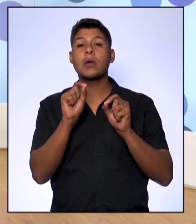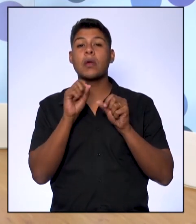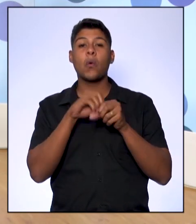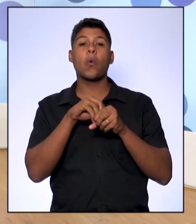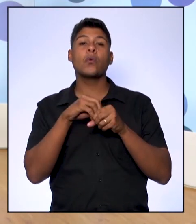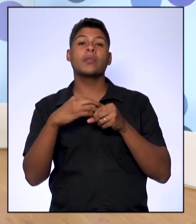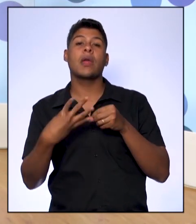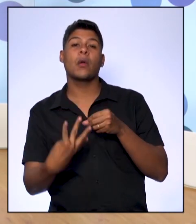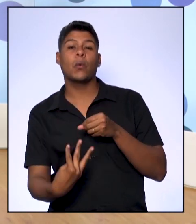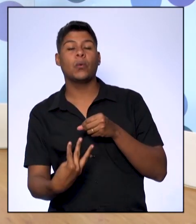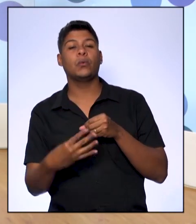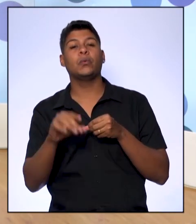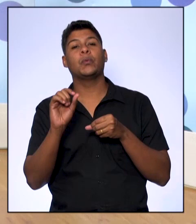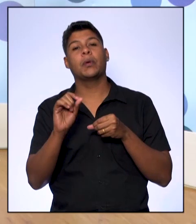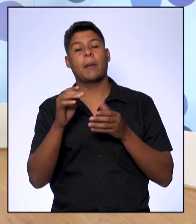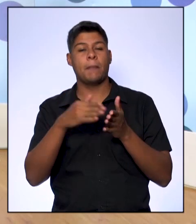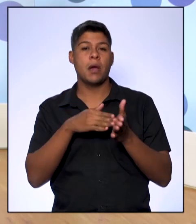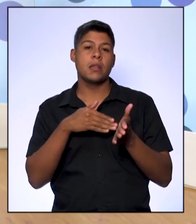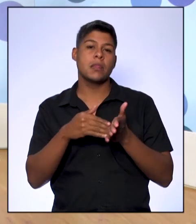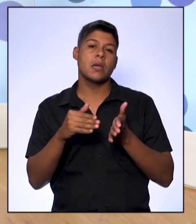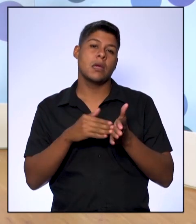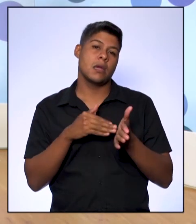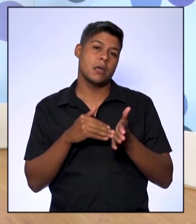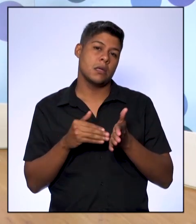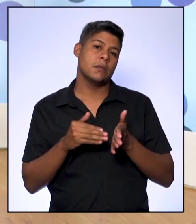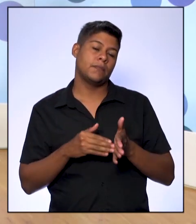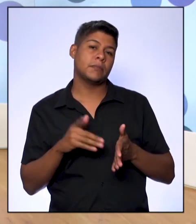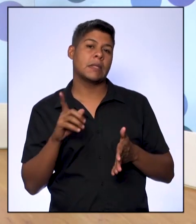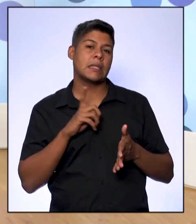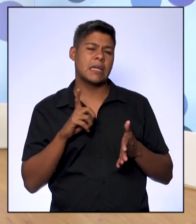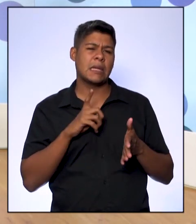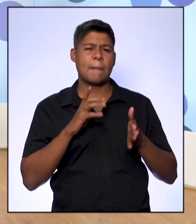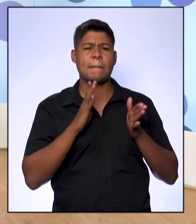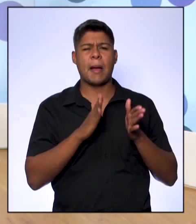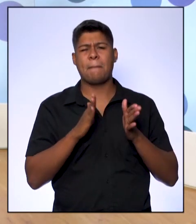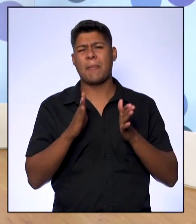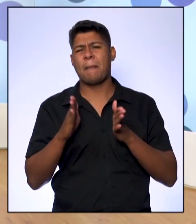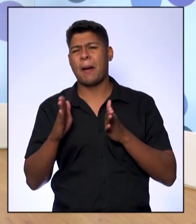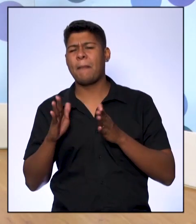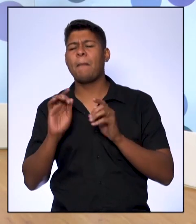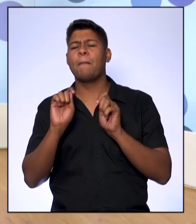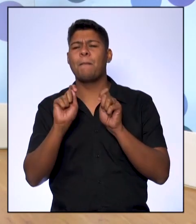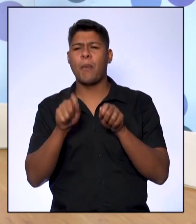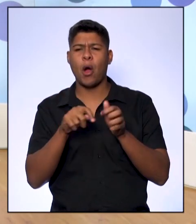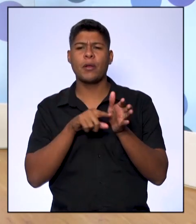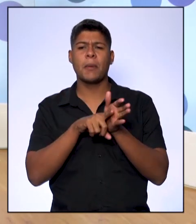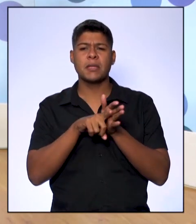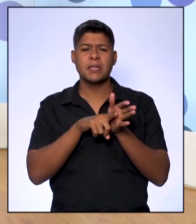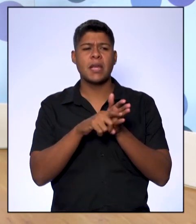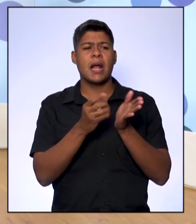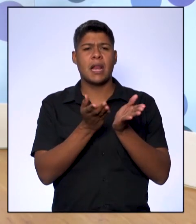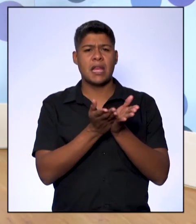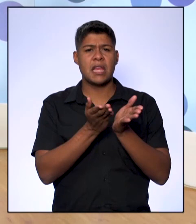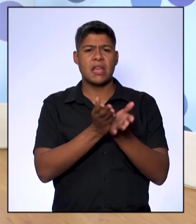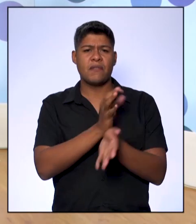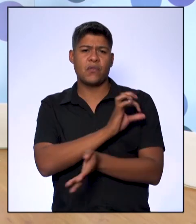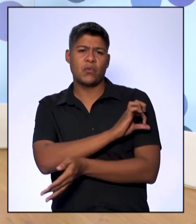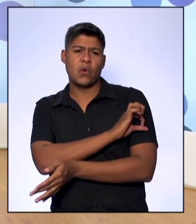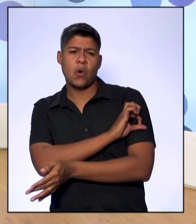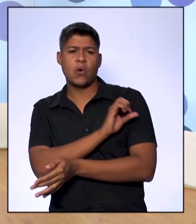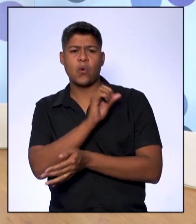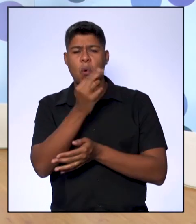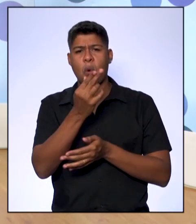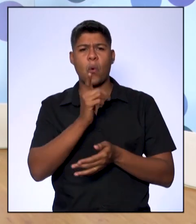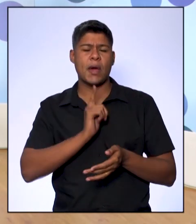conteúdo no caso aqui a manter manteiga der e assim existe uma lista que você pode pesquisar aluno no seu livro de nono ano